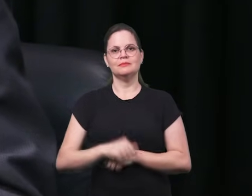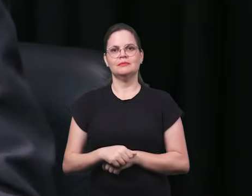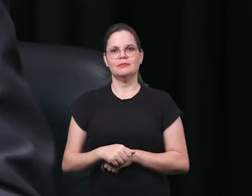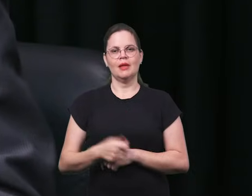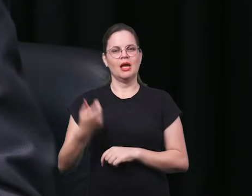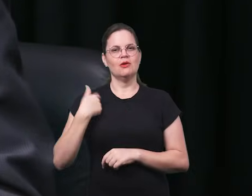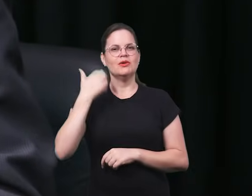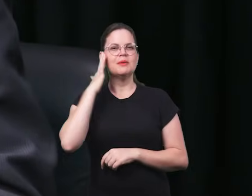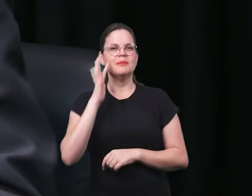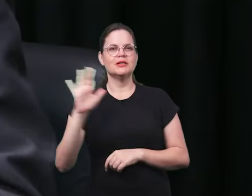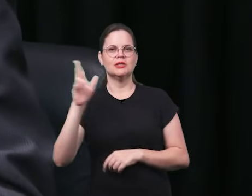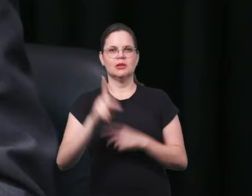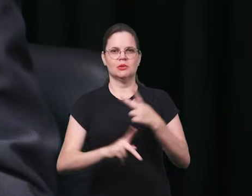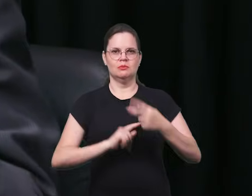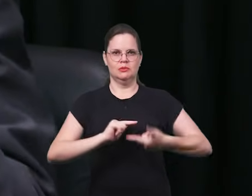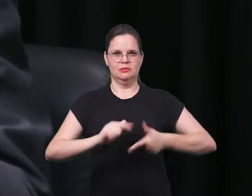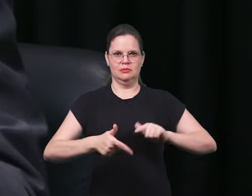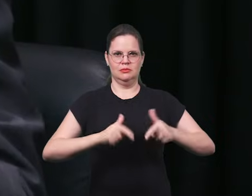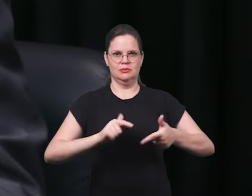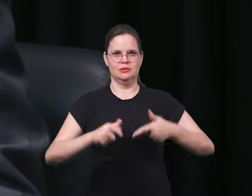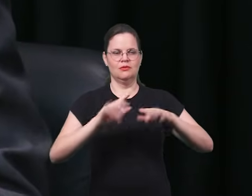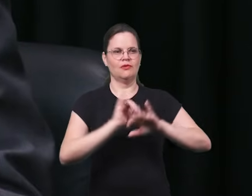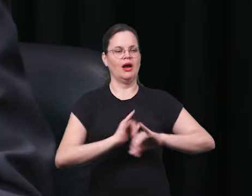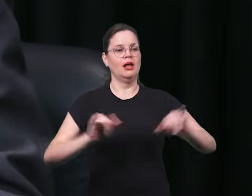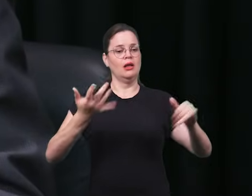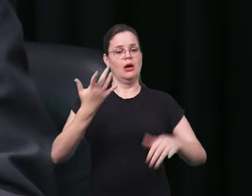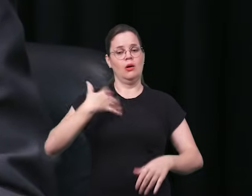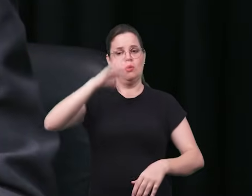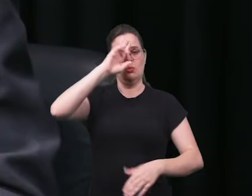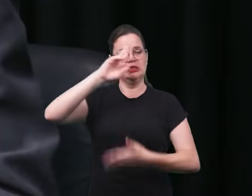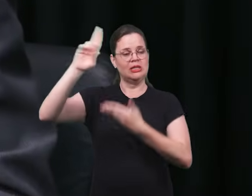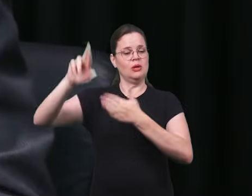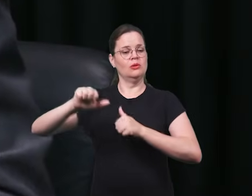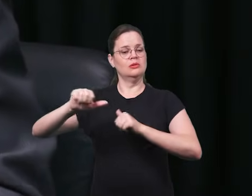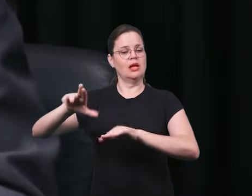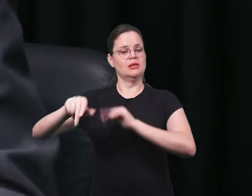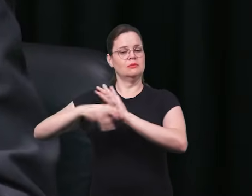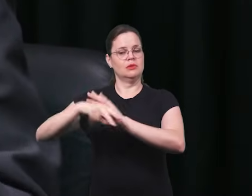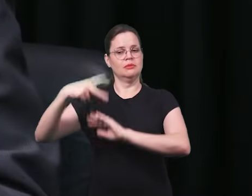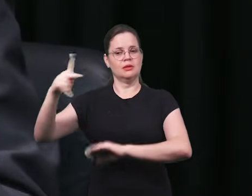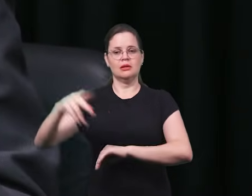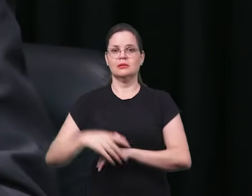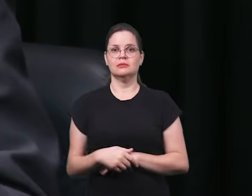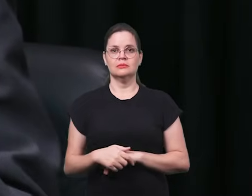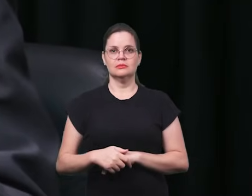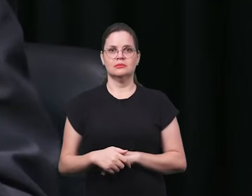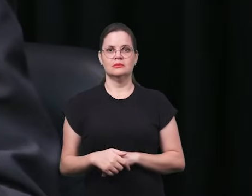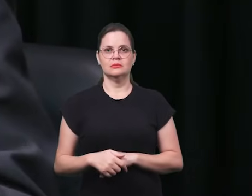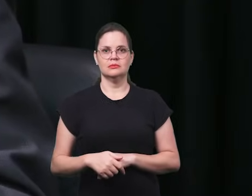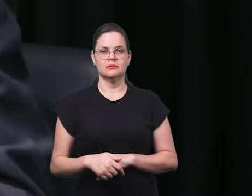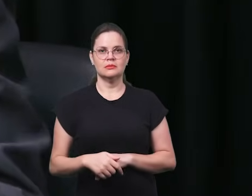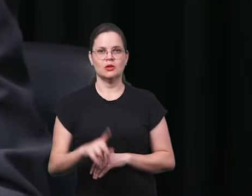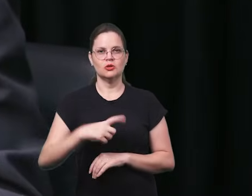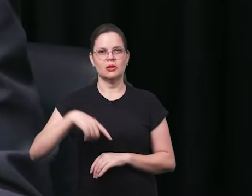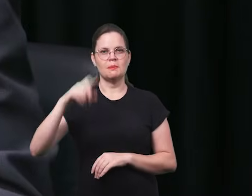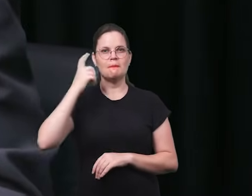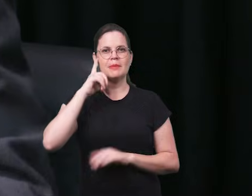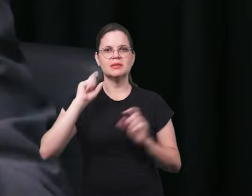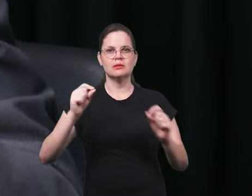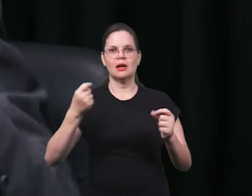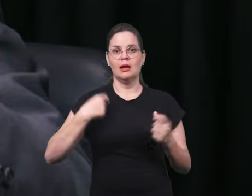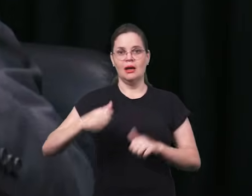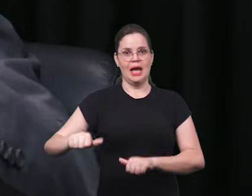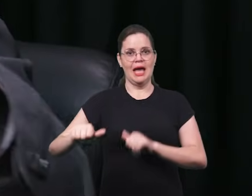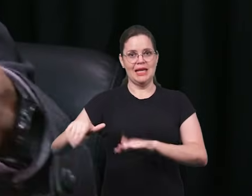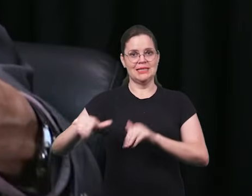anunciando essa expressão, Senhor dos exércitos. Hoje, quando nós falamos Senhor dos exércitos, a ideia que a gente tem